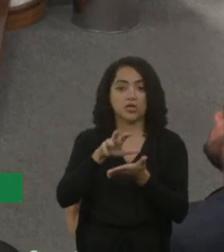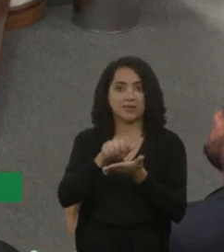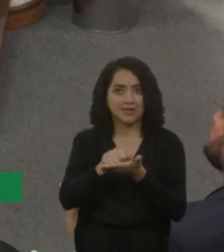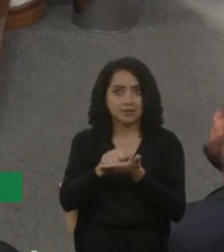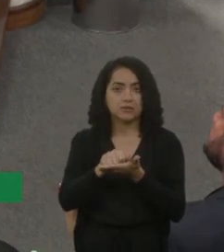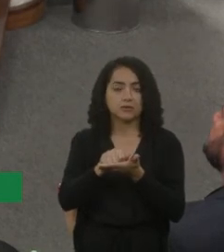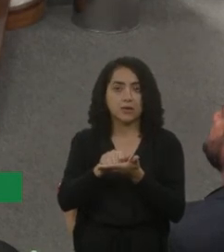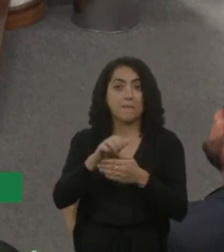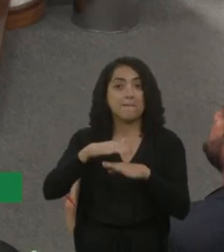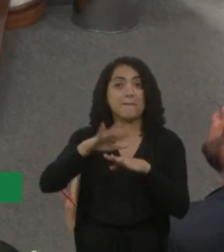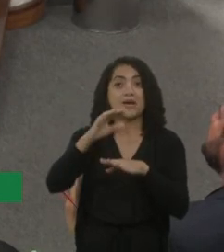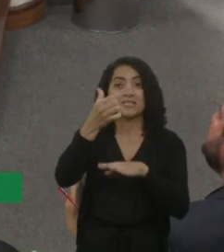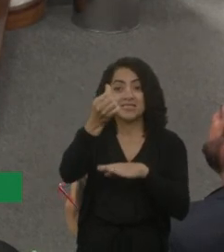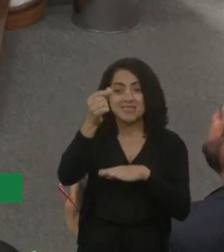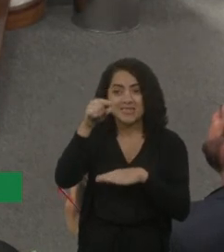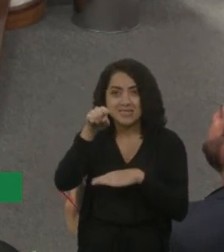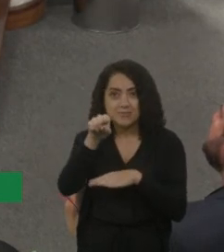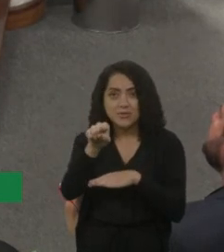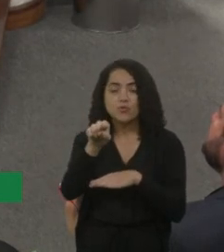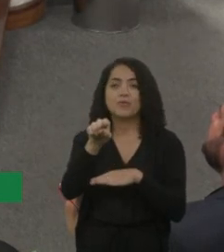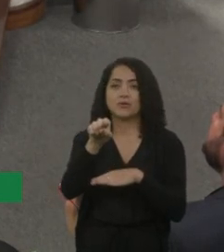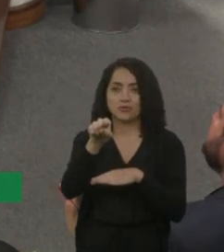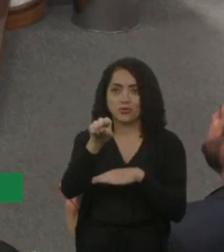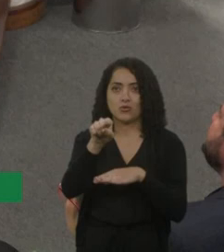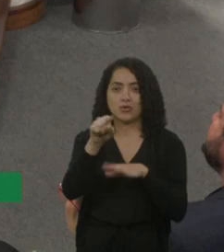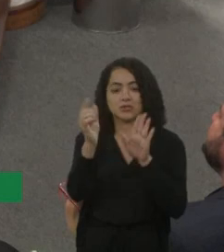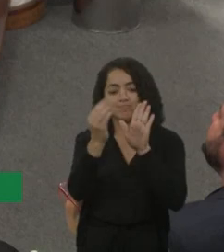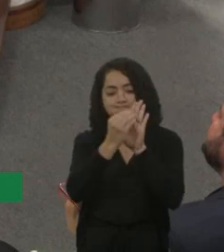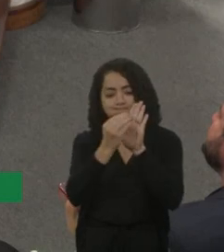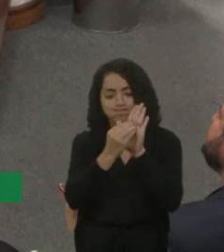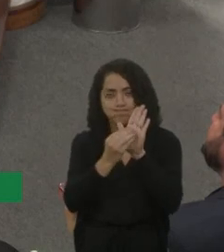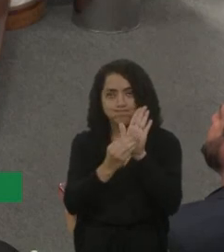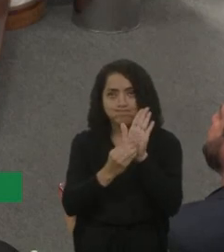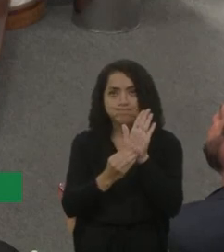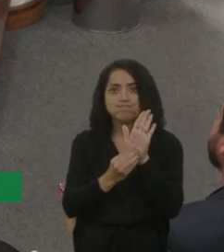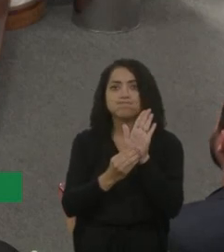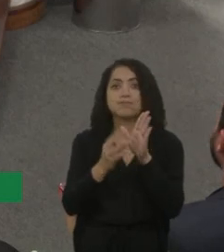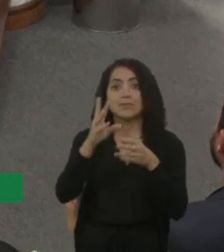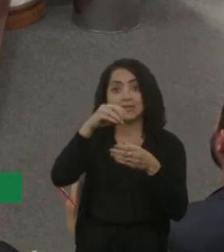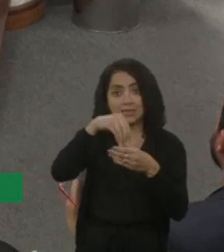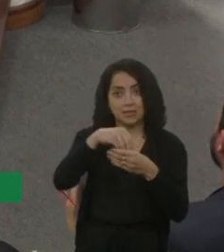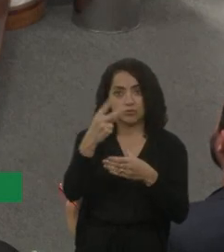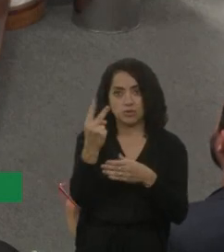6 mil pessoas com doenças raras dentro dessas 22 patologias, né?